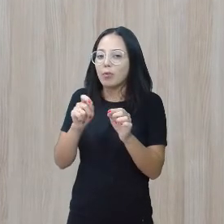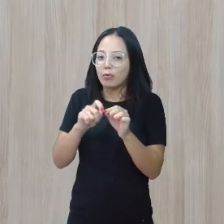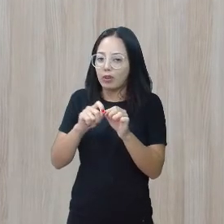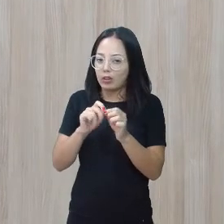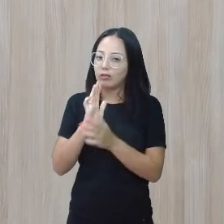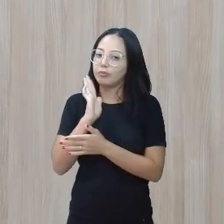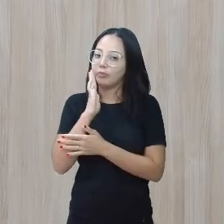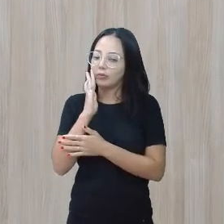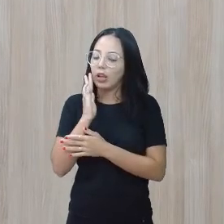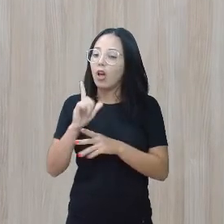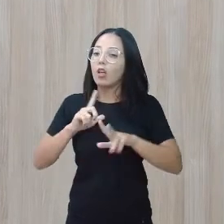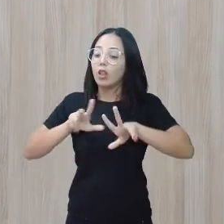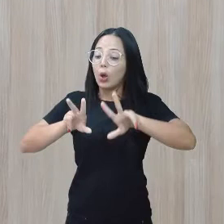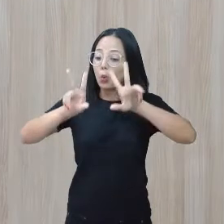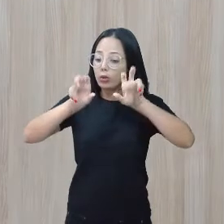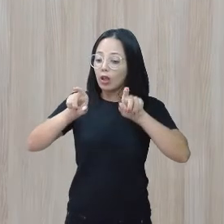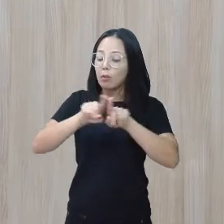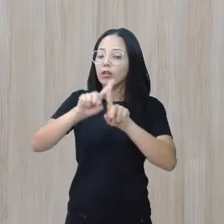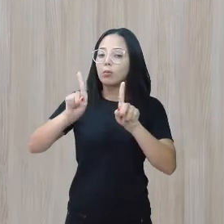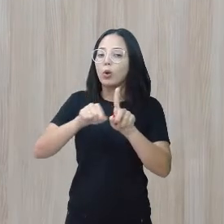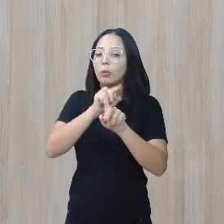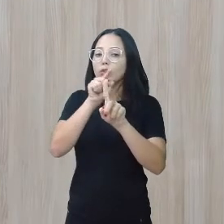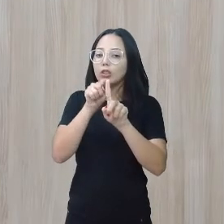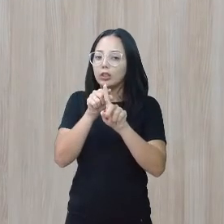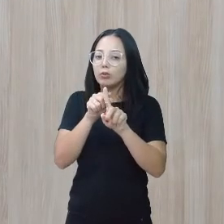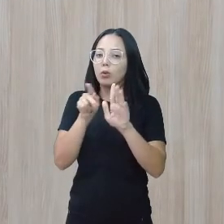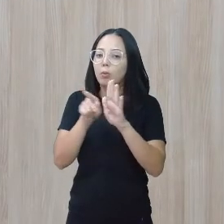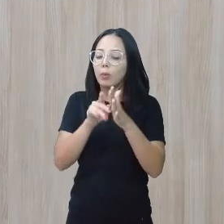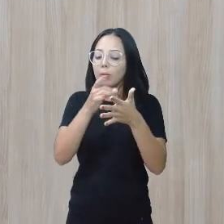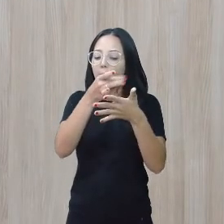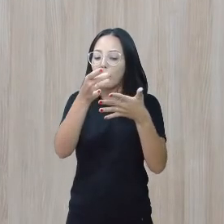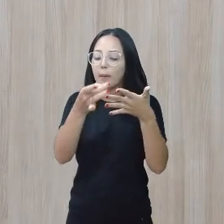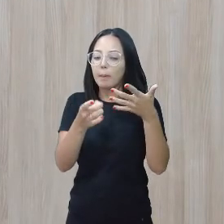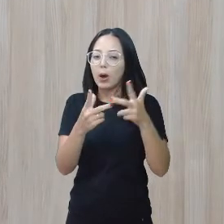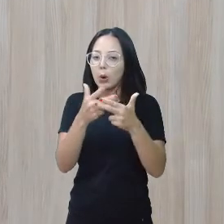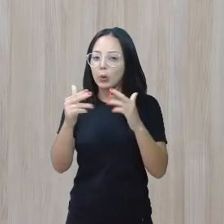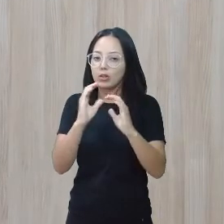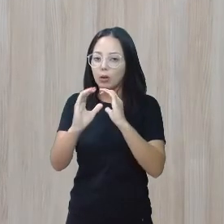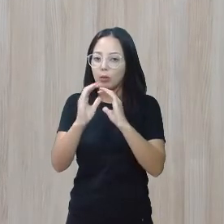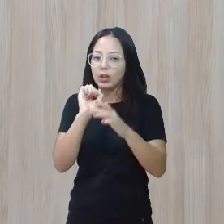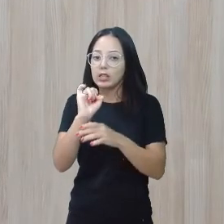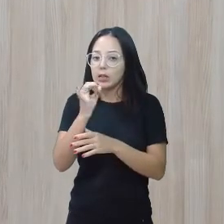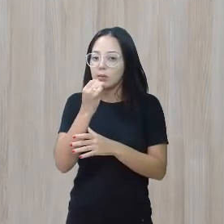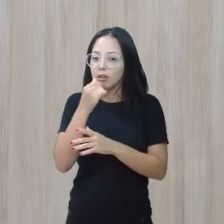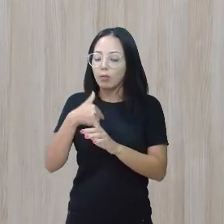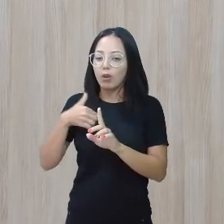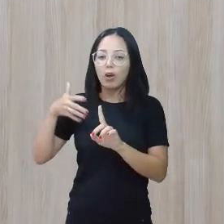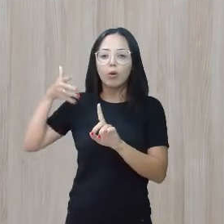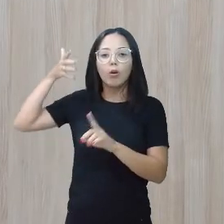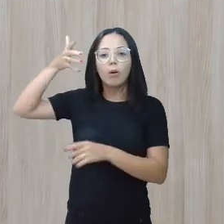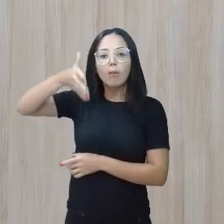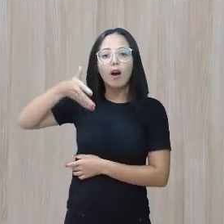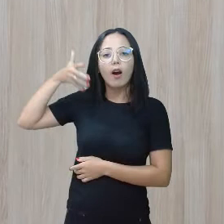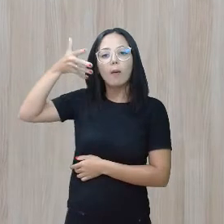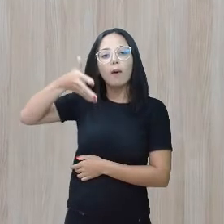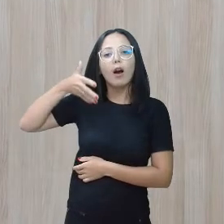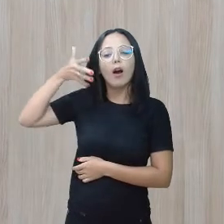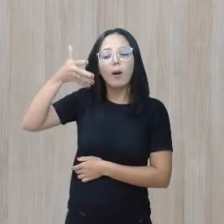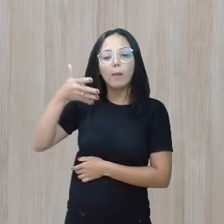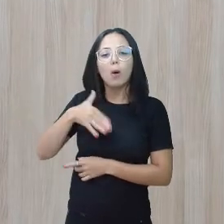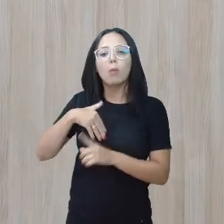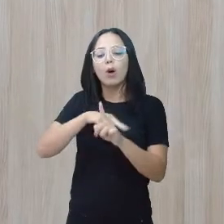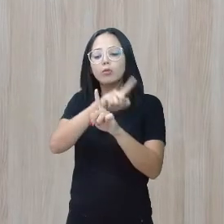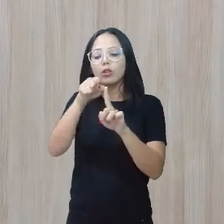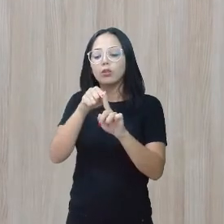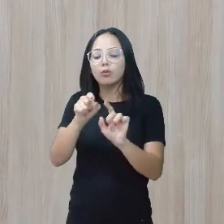também. O tema e a intenção de cada coisa, de cada comunicação. Então, se eu estou numa palestra, a minha intenção é fazer com que